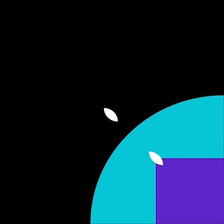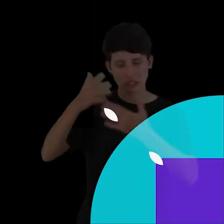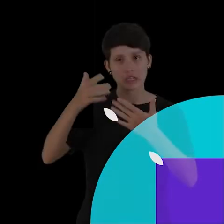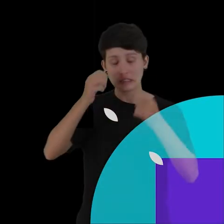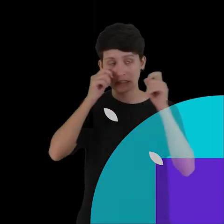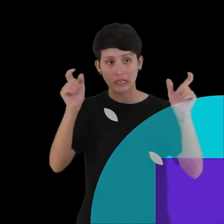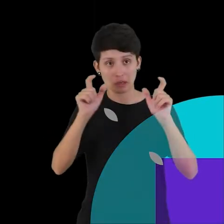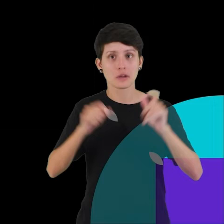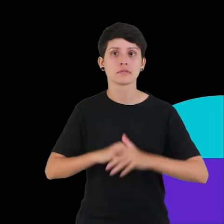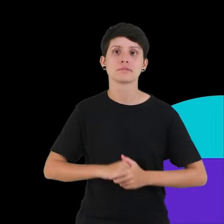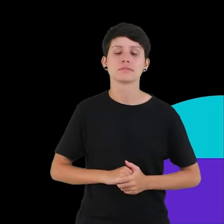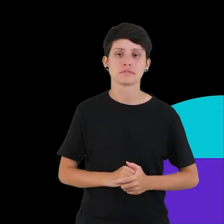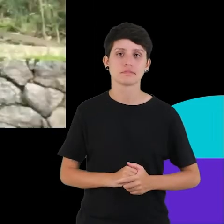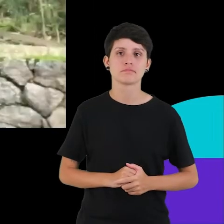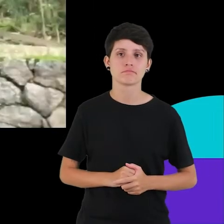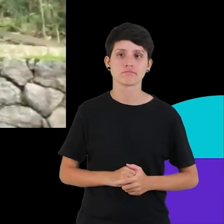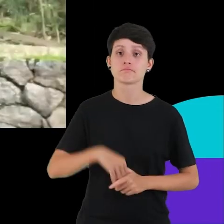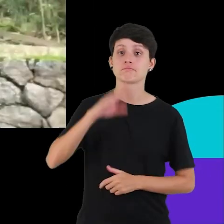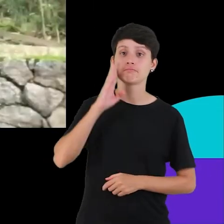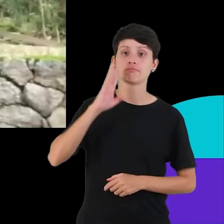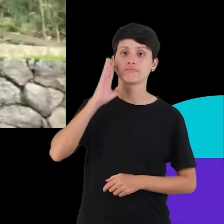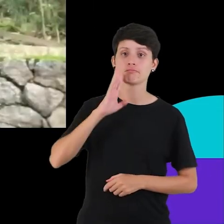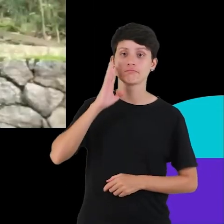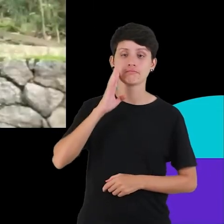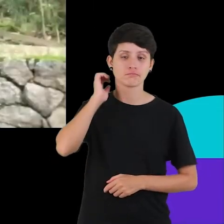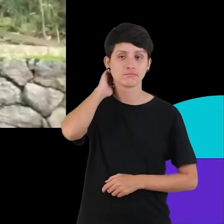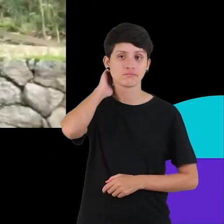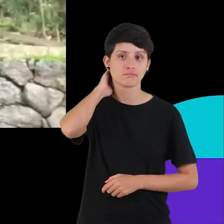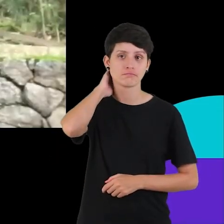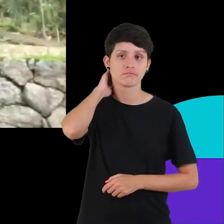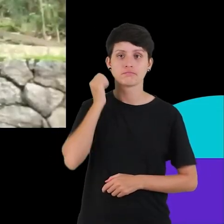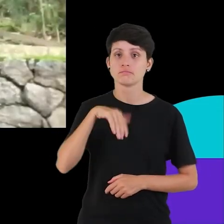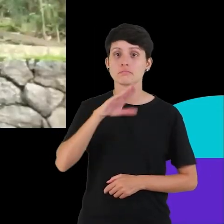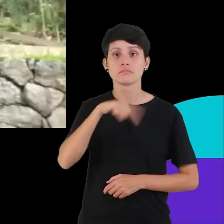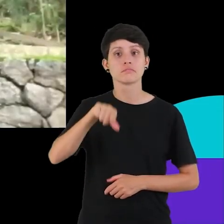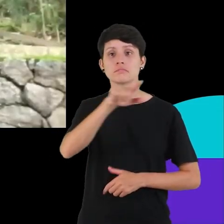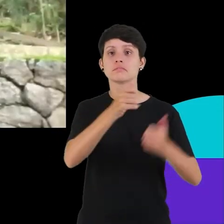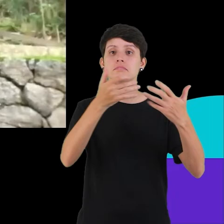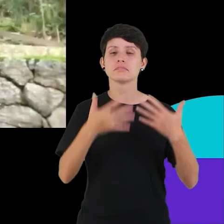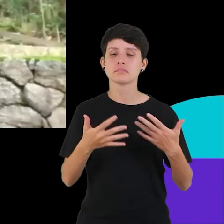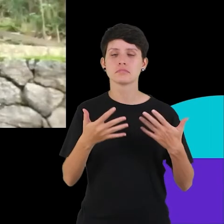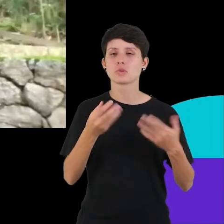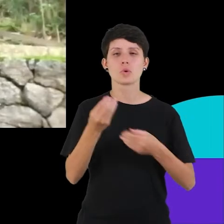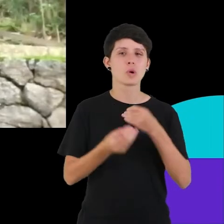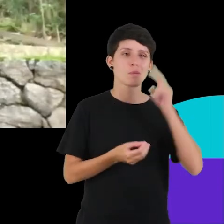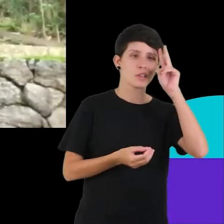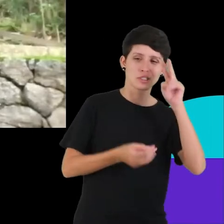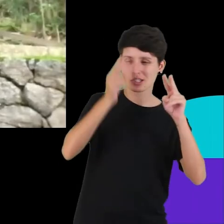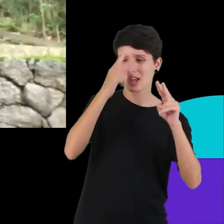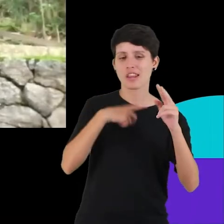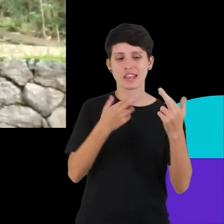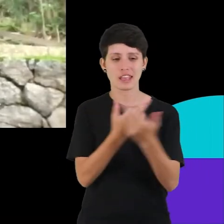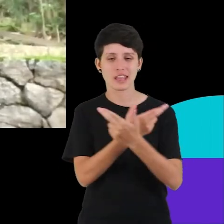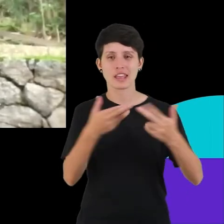Beleza. Então, esse é um outro lado da moeda aí do vídeo. Então, eu vou agora compartilhar com vocês